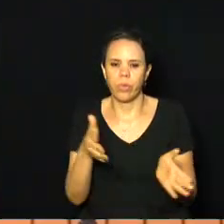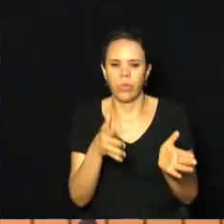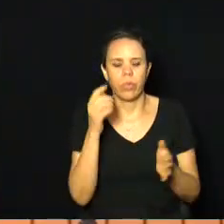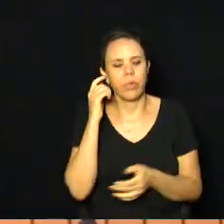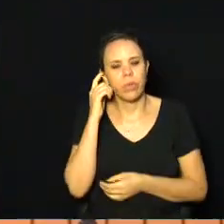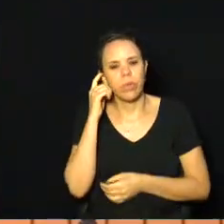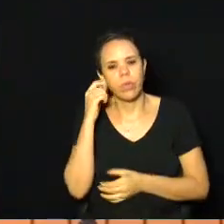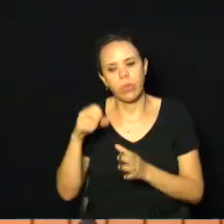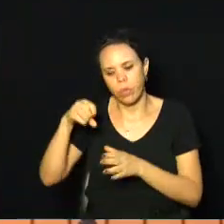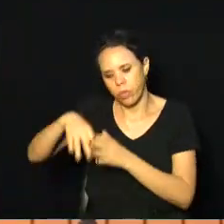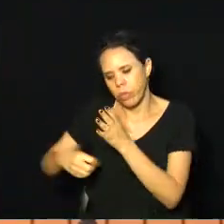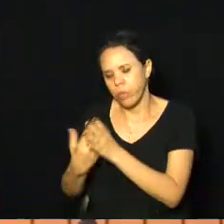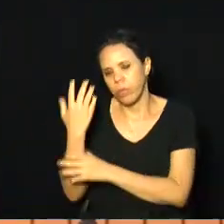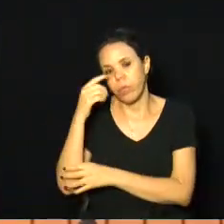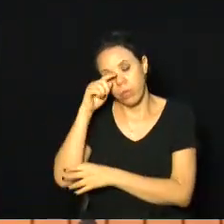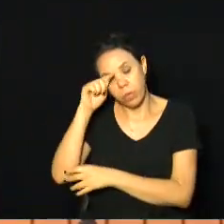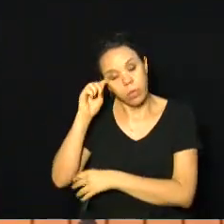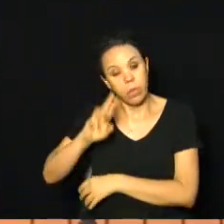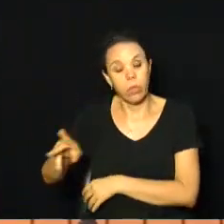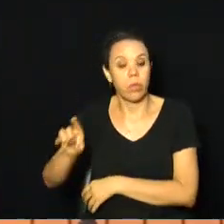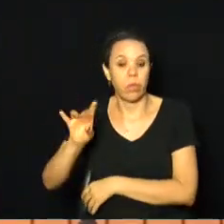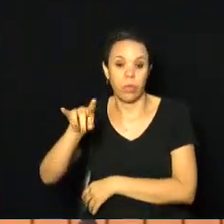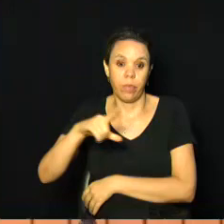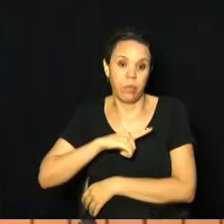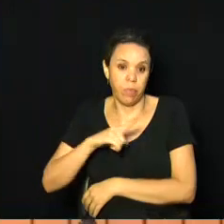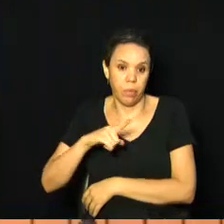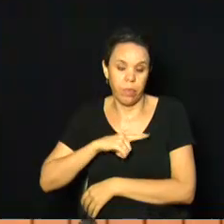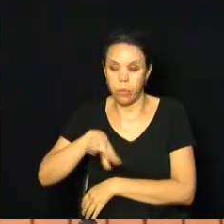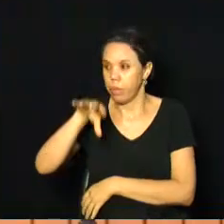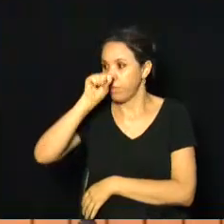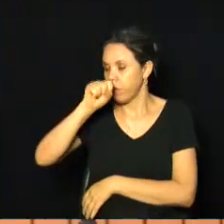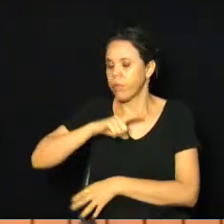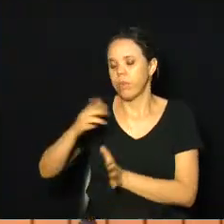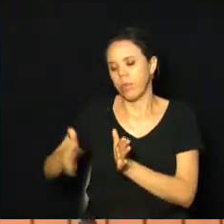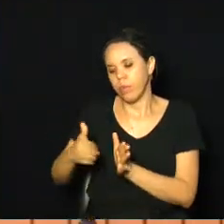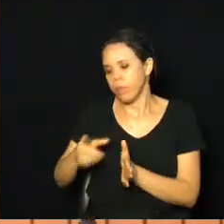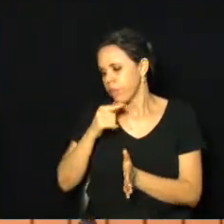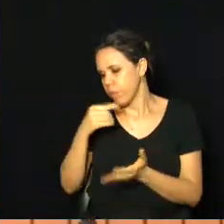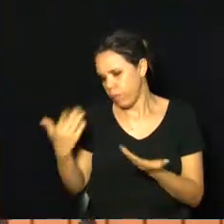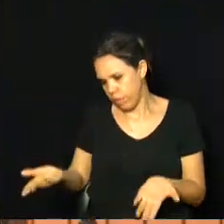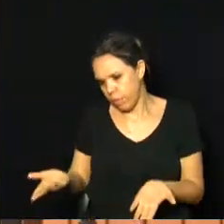Você plantou uma árvore, não é só que você tem oxigênio, você fabrica água.